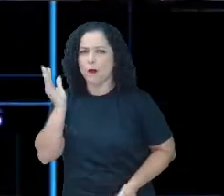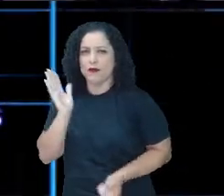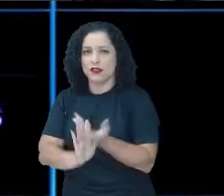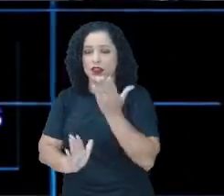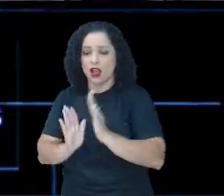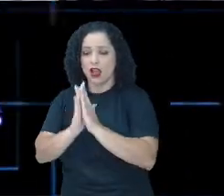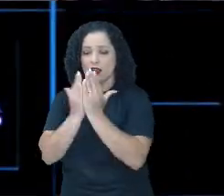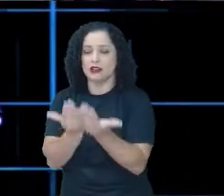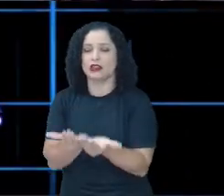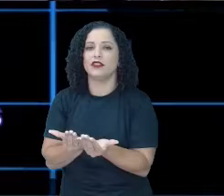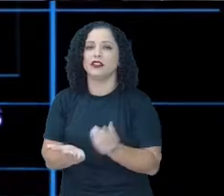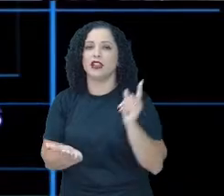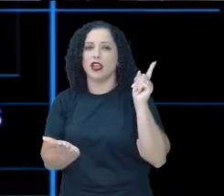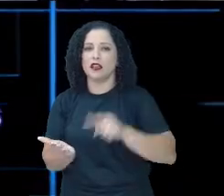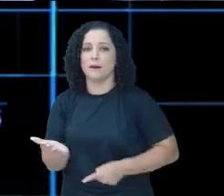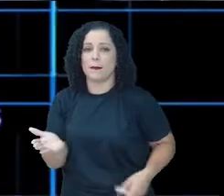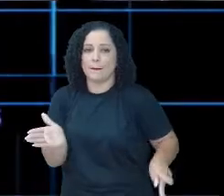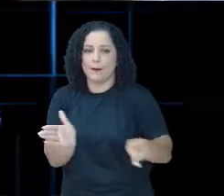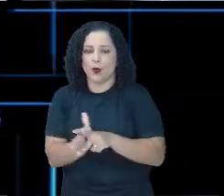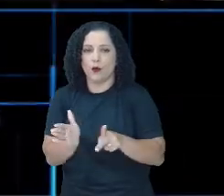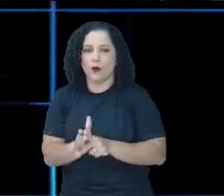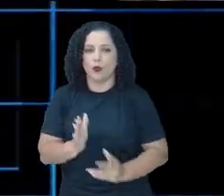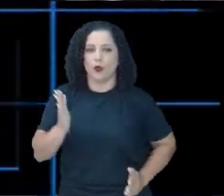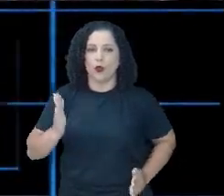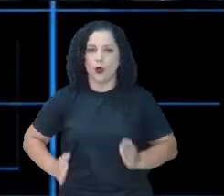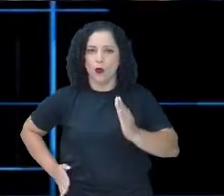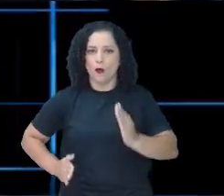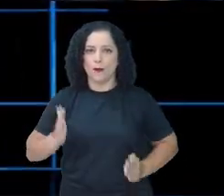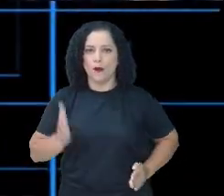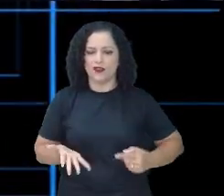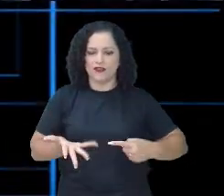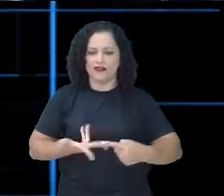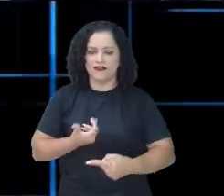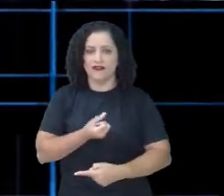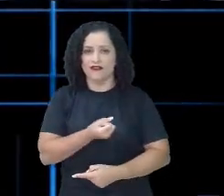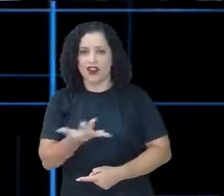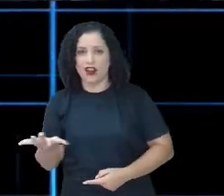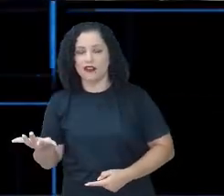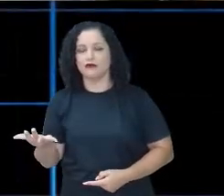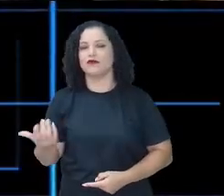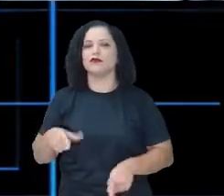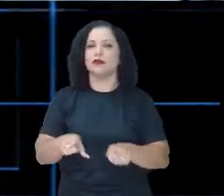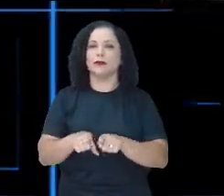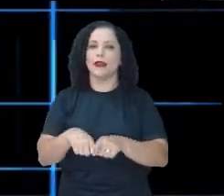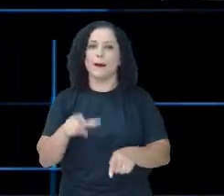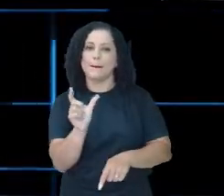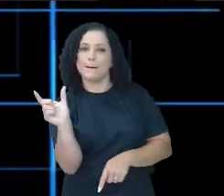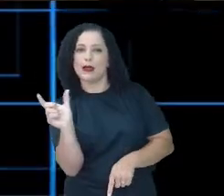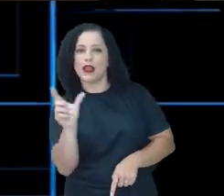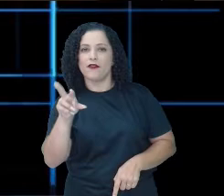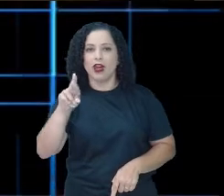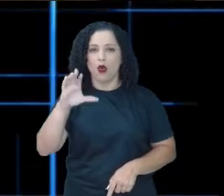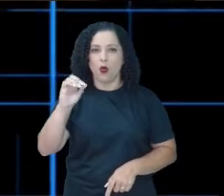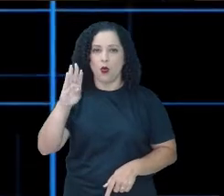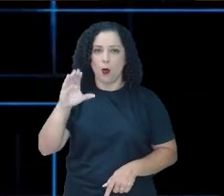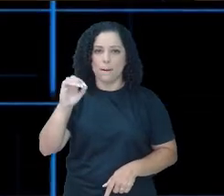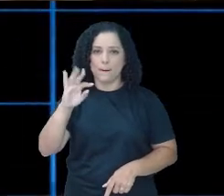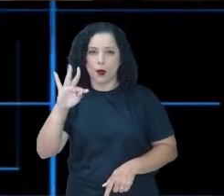Eu, Robô, O Homem Bicentenário, dentre outros. Inclusive, a palavra robótica foi criada por Asimov